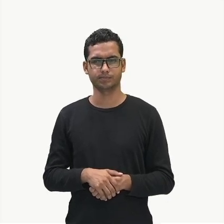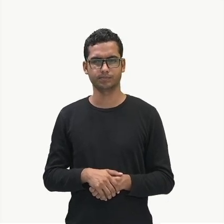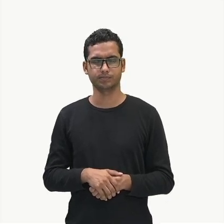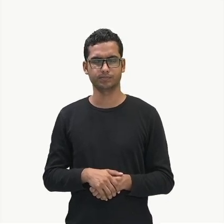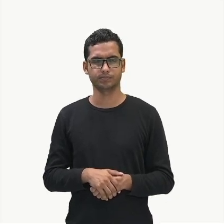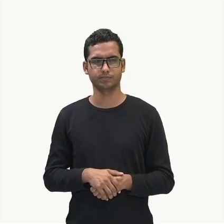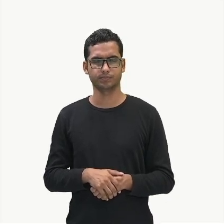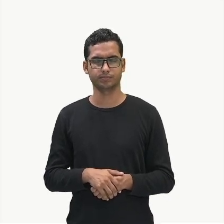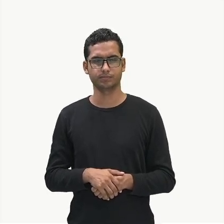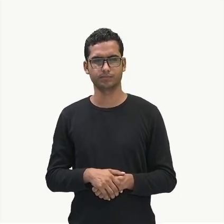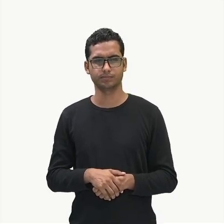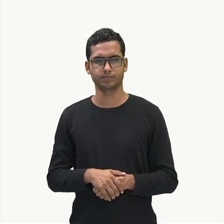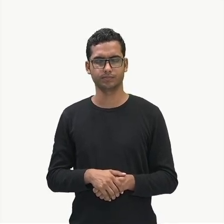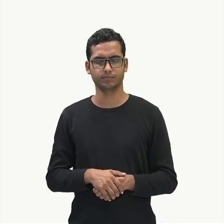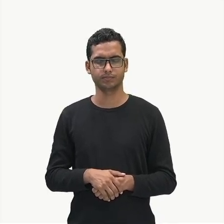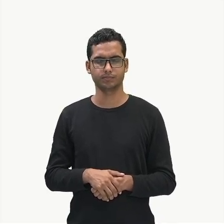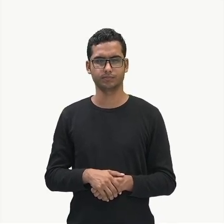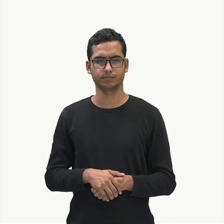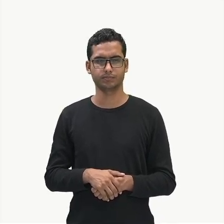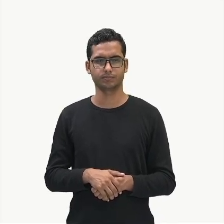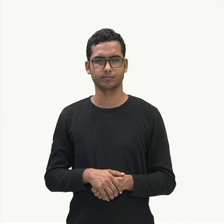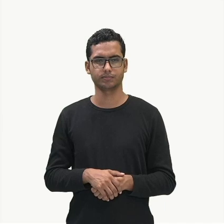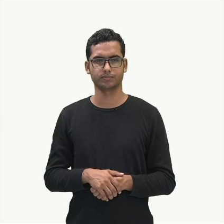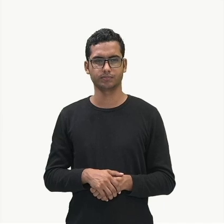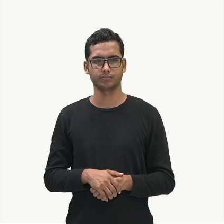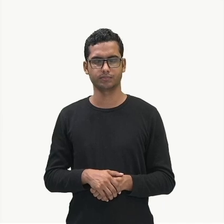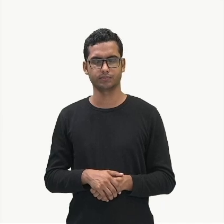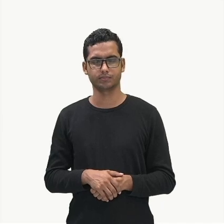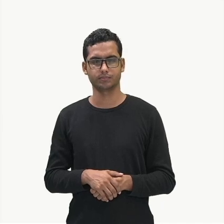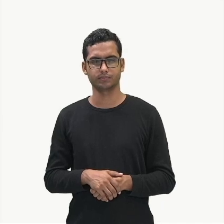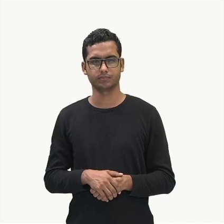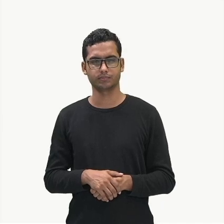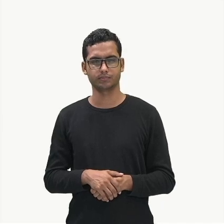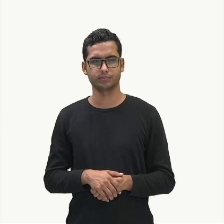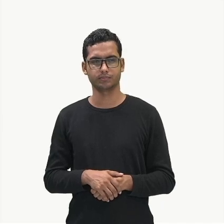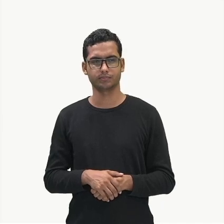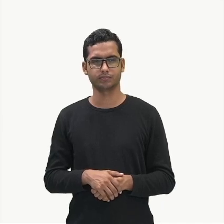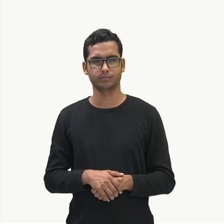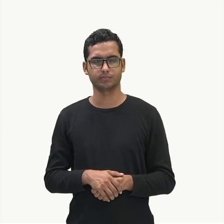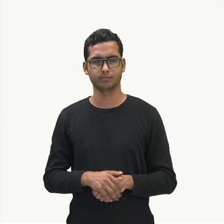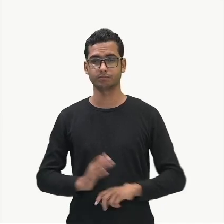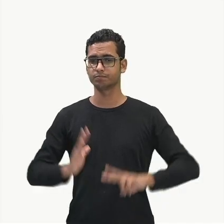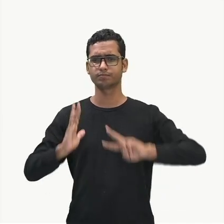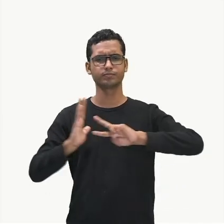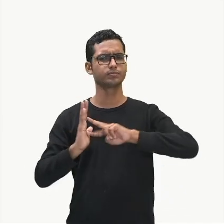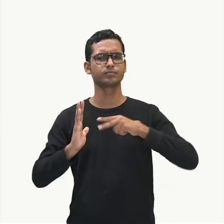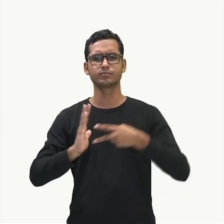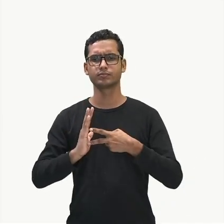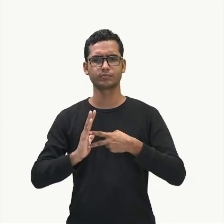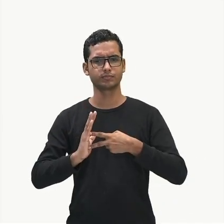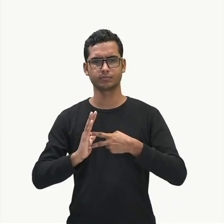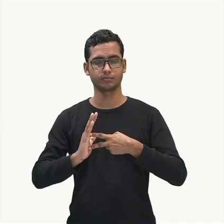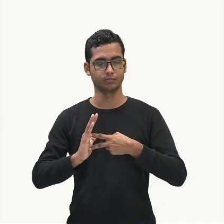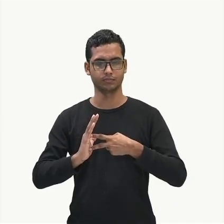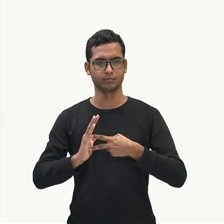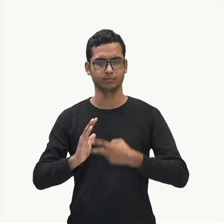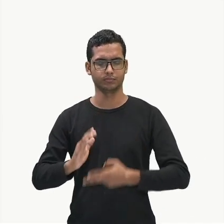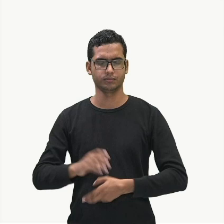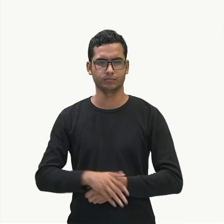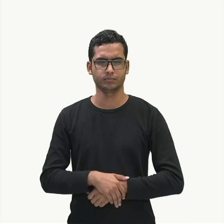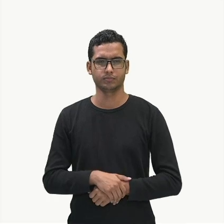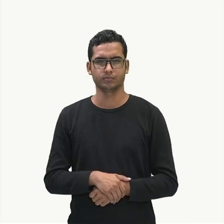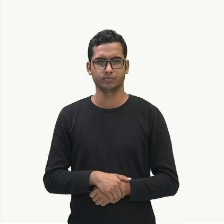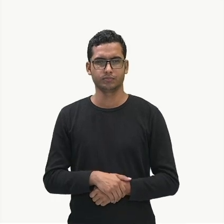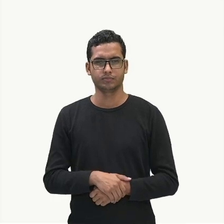Orientação favorável. É uma orientação, gente, em que resulta